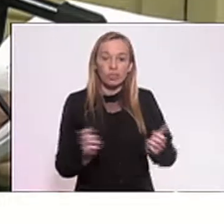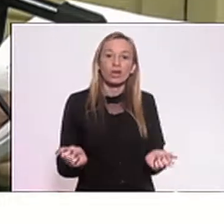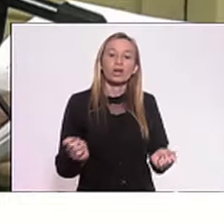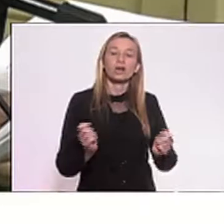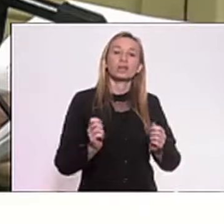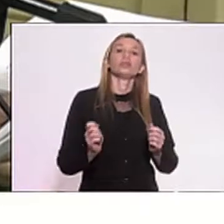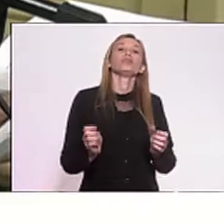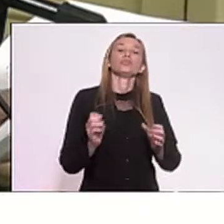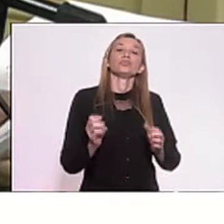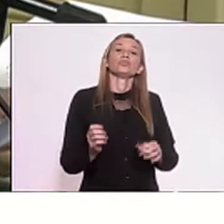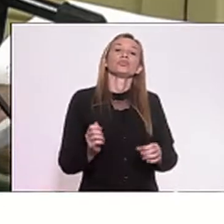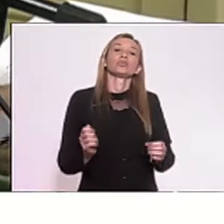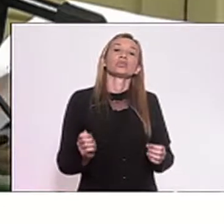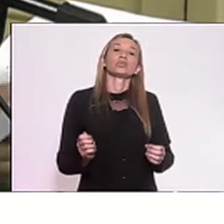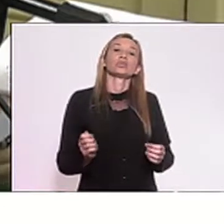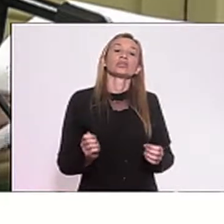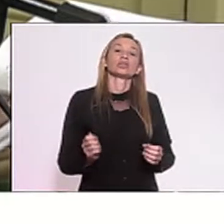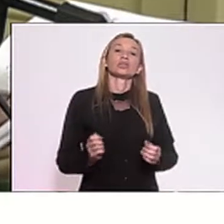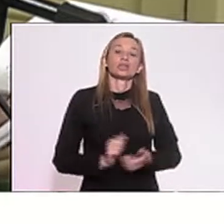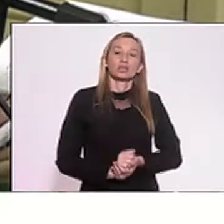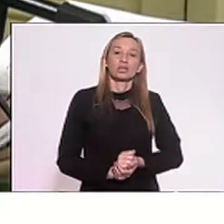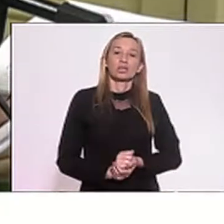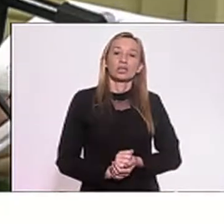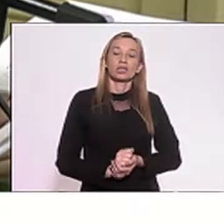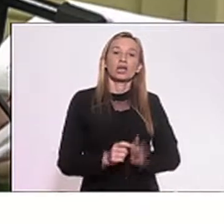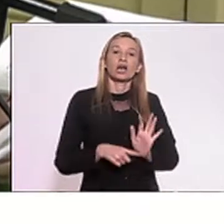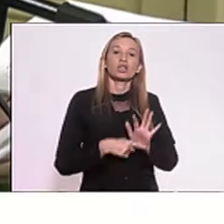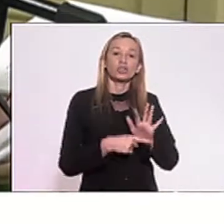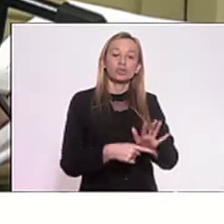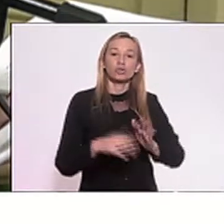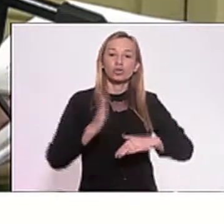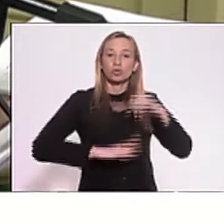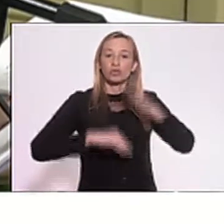capacitação dos profissionais de enfermagem, especialmente em obstetrícia.